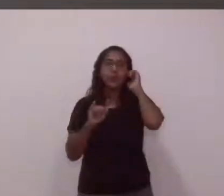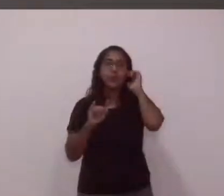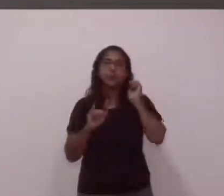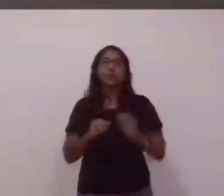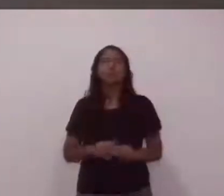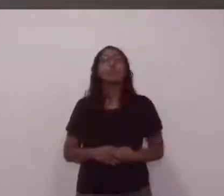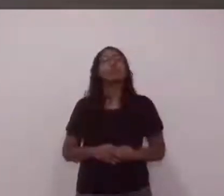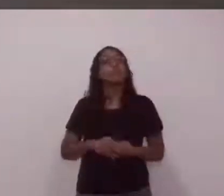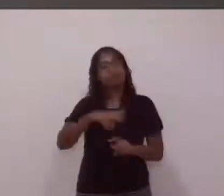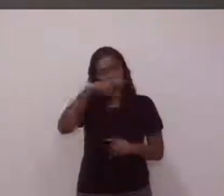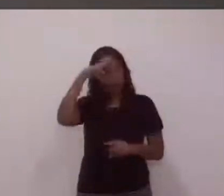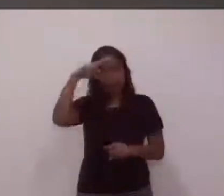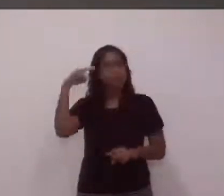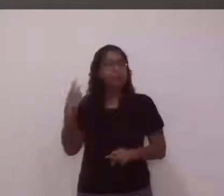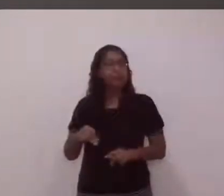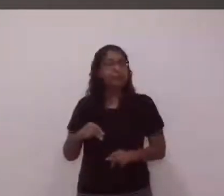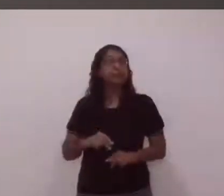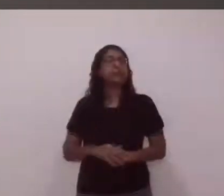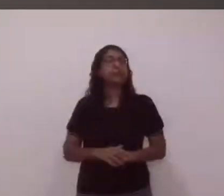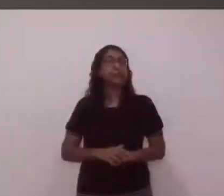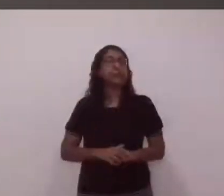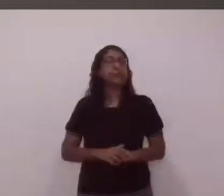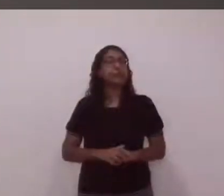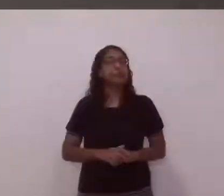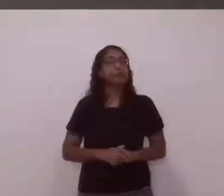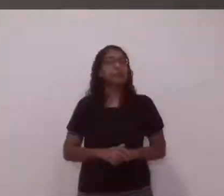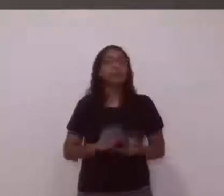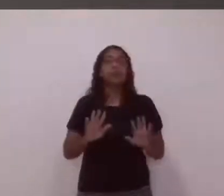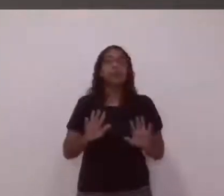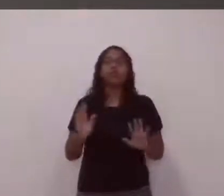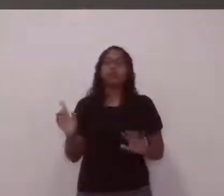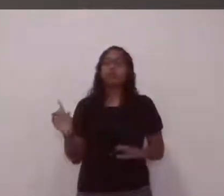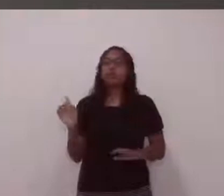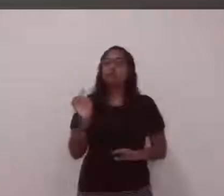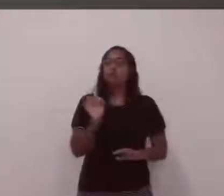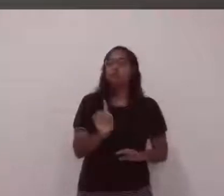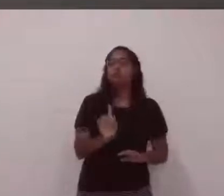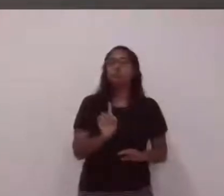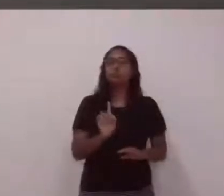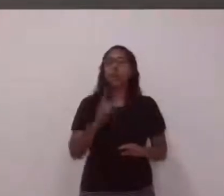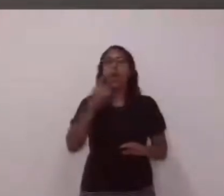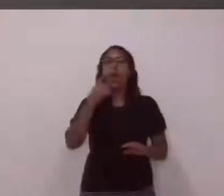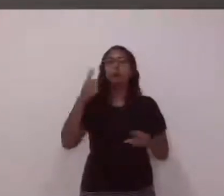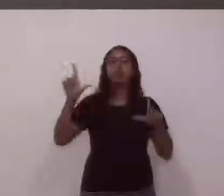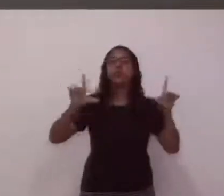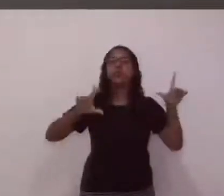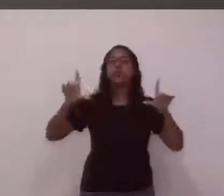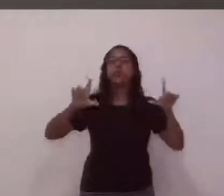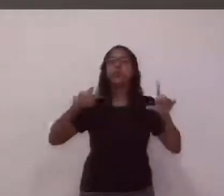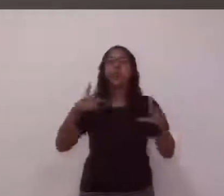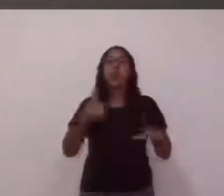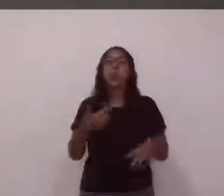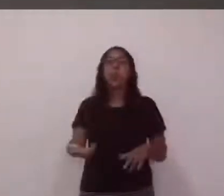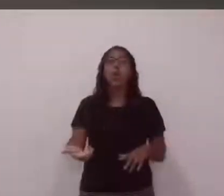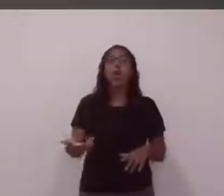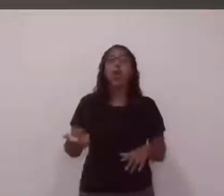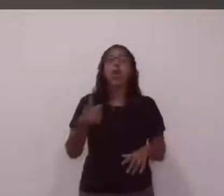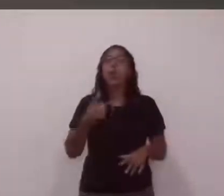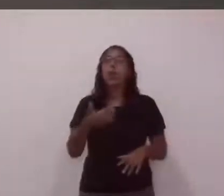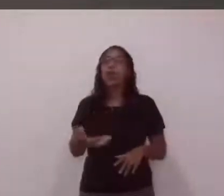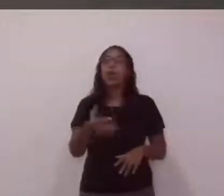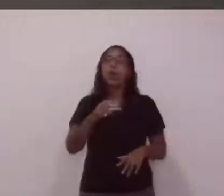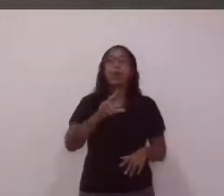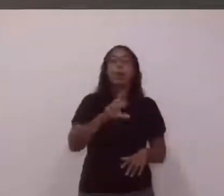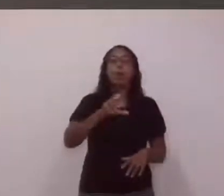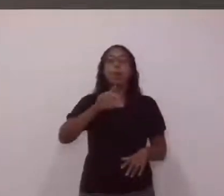dá trabalho com seriedade estou vir aqui sair na mídia eu aprovo eu quero uma comissão é fácil